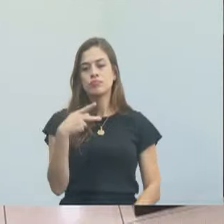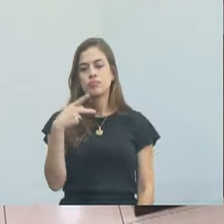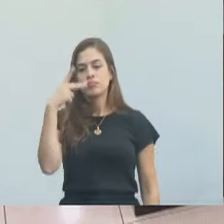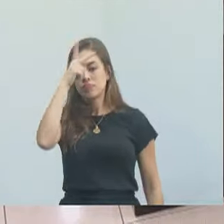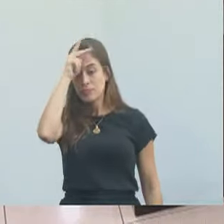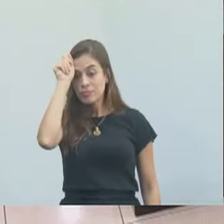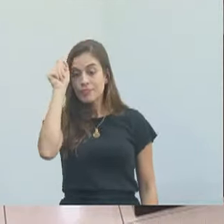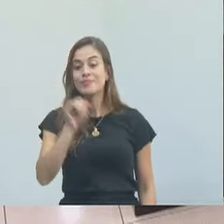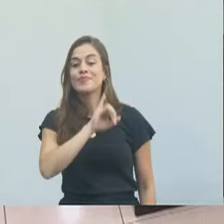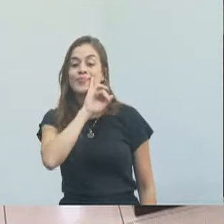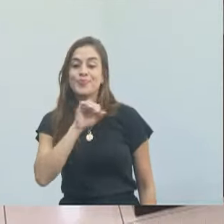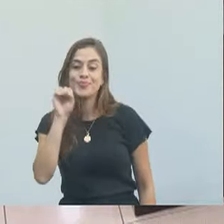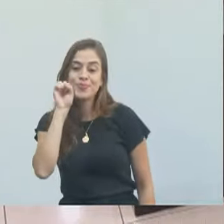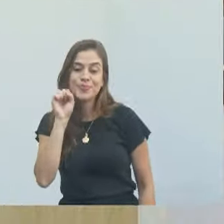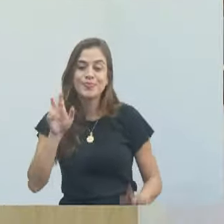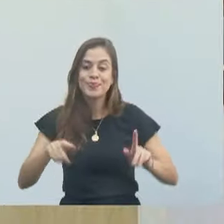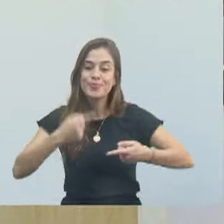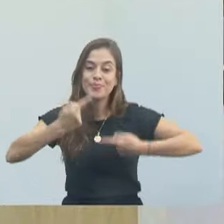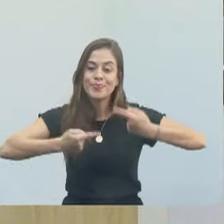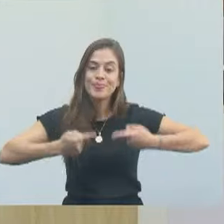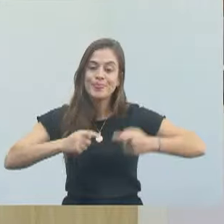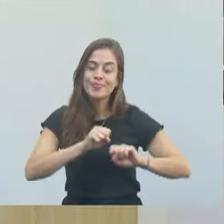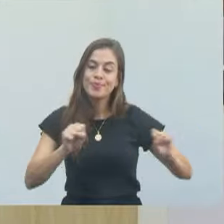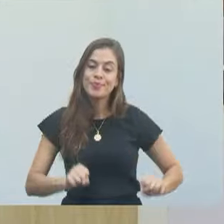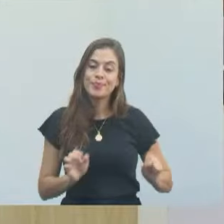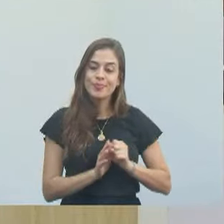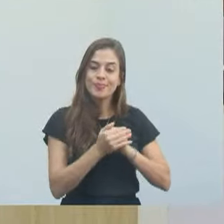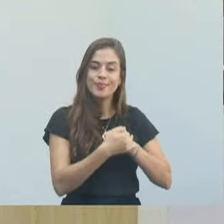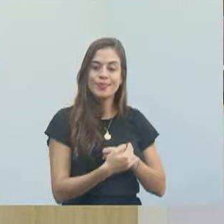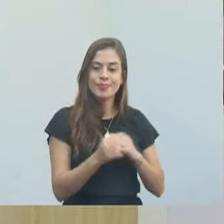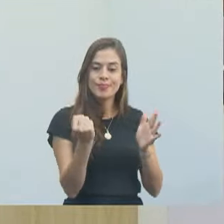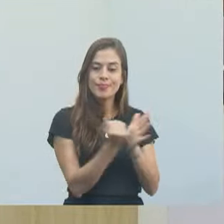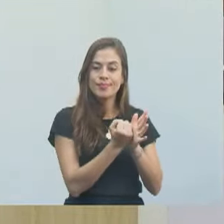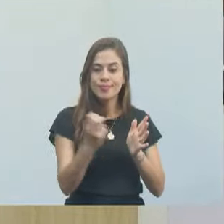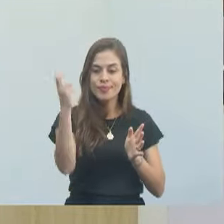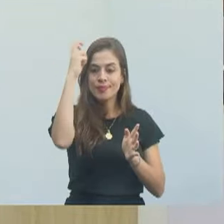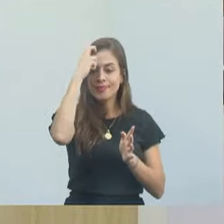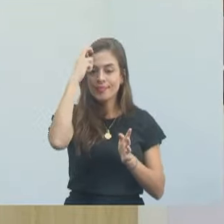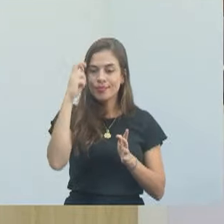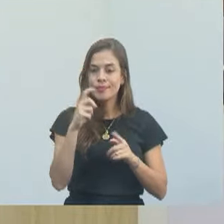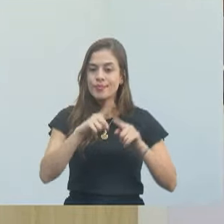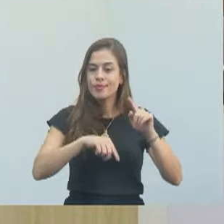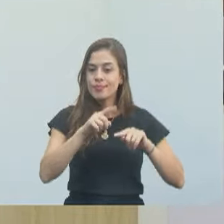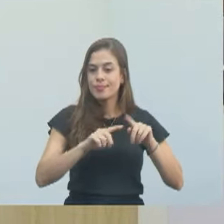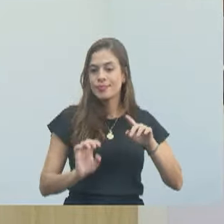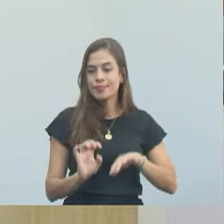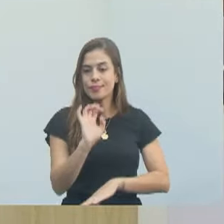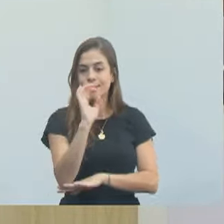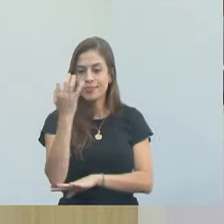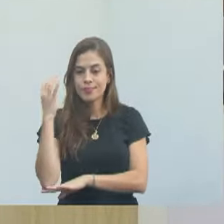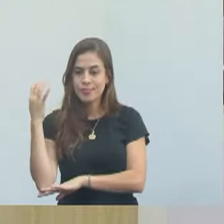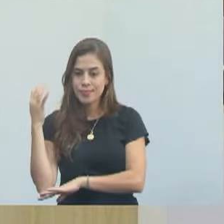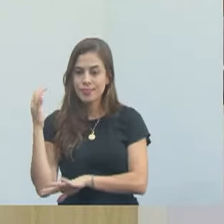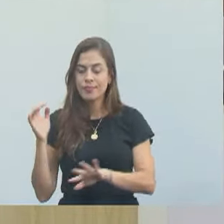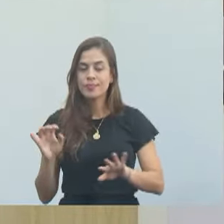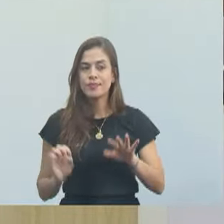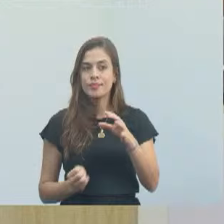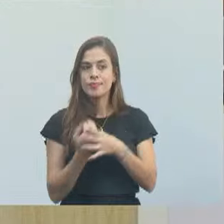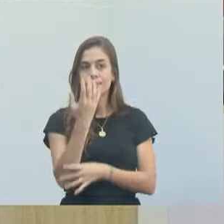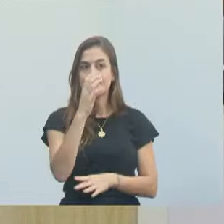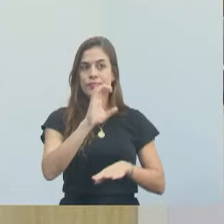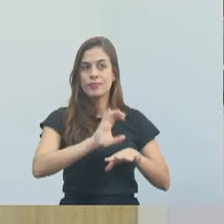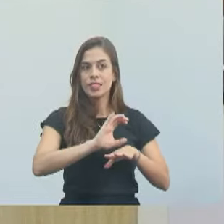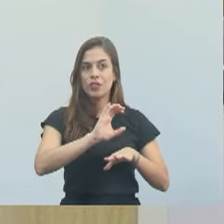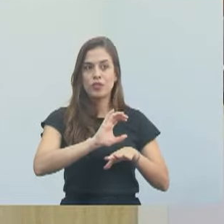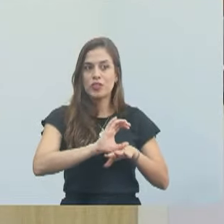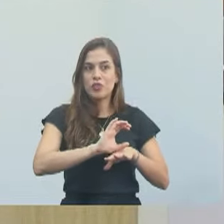Santana, dispõe sobre a política pública de preservação do patrimônio cultural material e imaterial, cria o Conselho